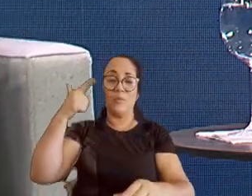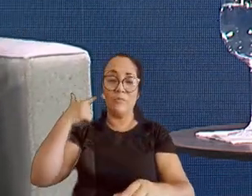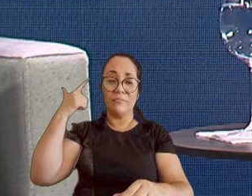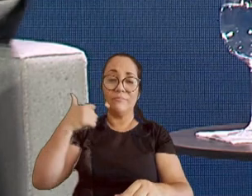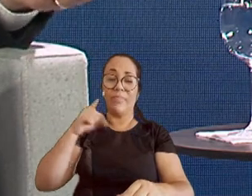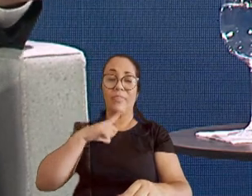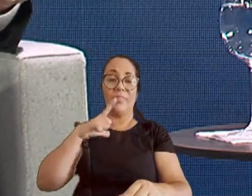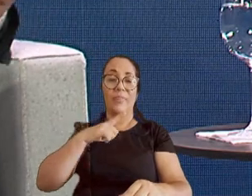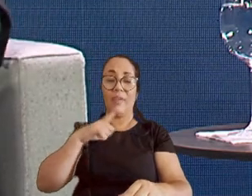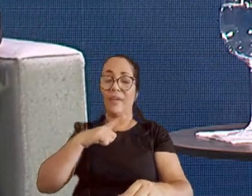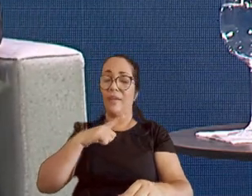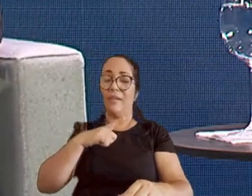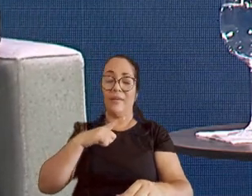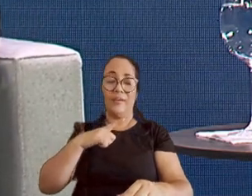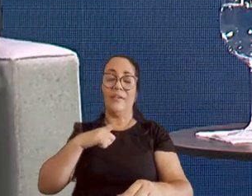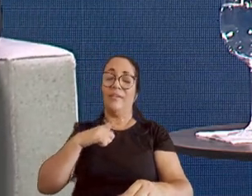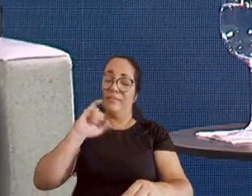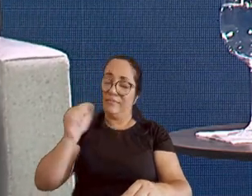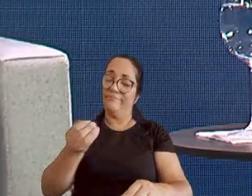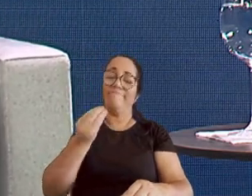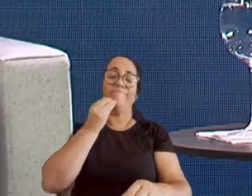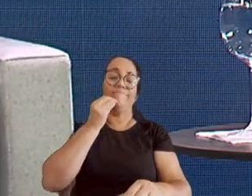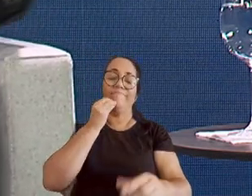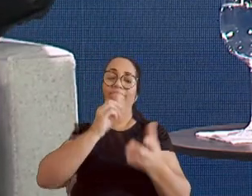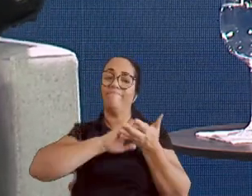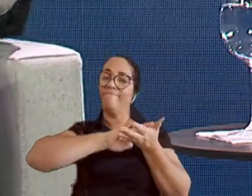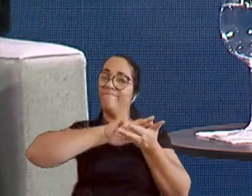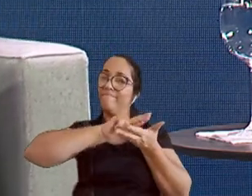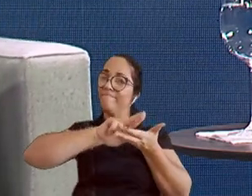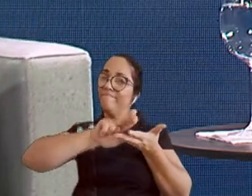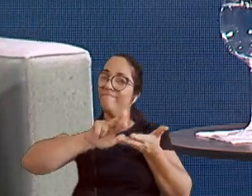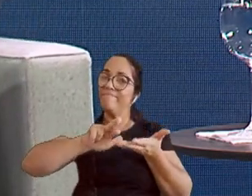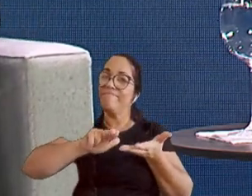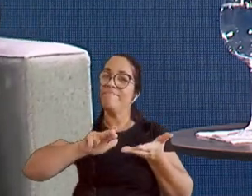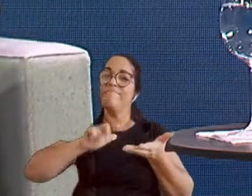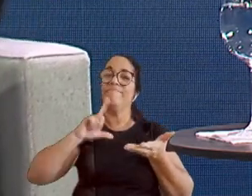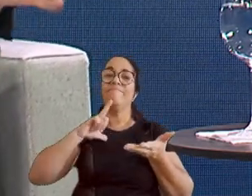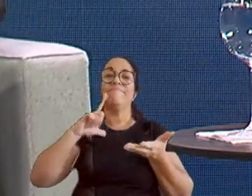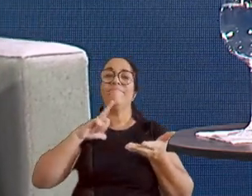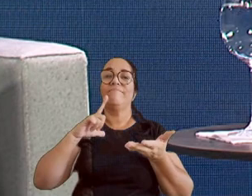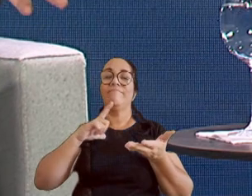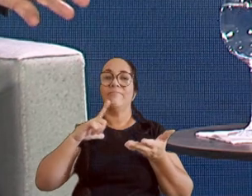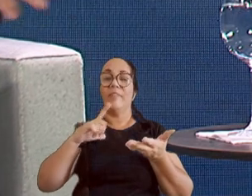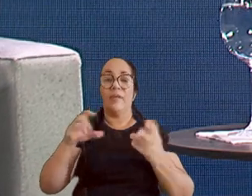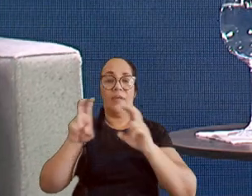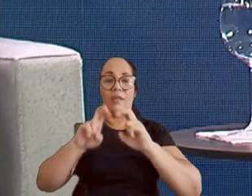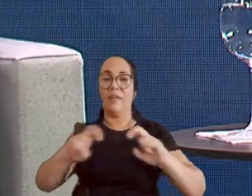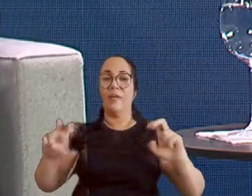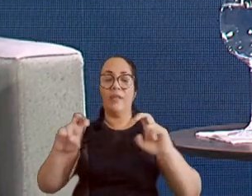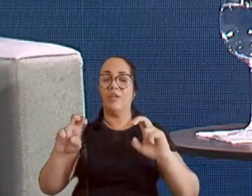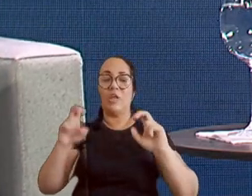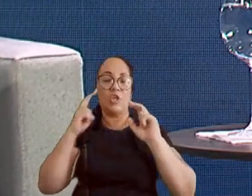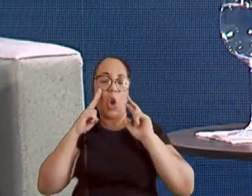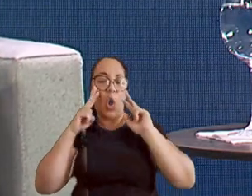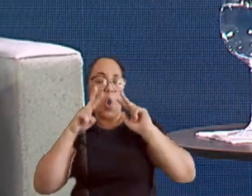as oportunidades são muito grandes então acho que ninguém aqui tá só olhando uma cultura ou só dentro da Porteira só uma cadeia de